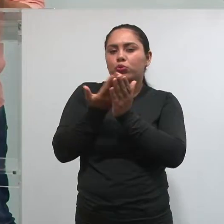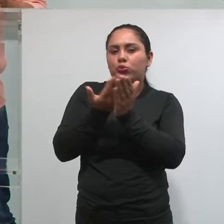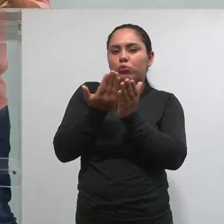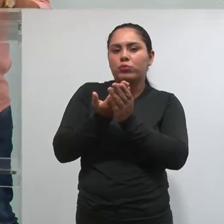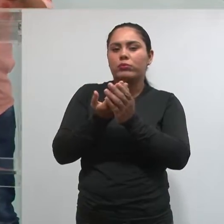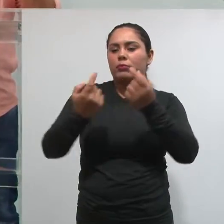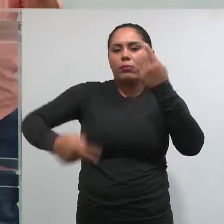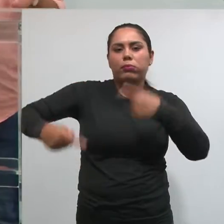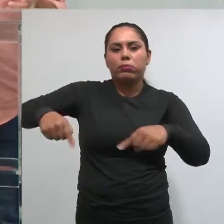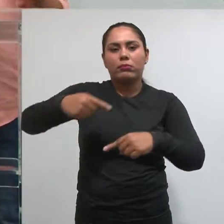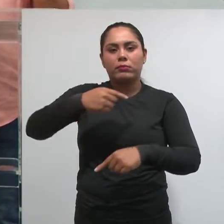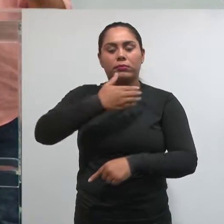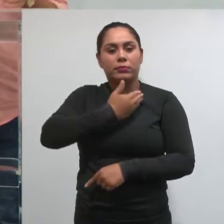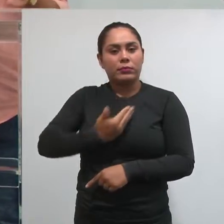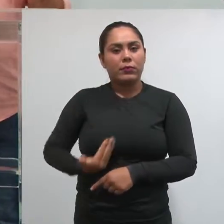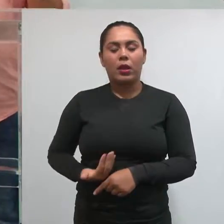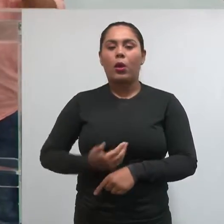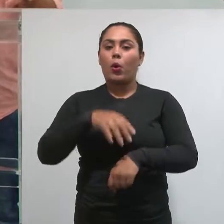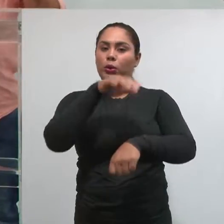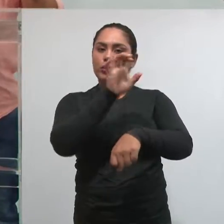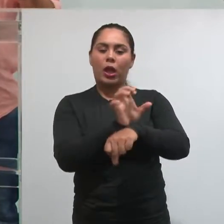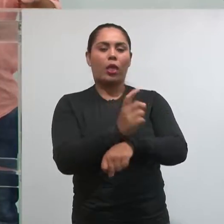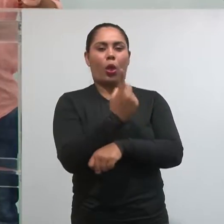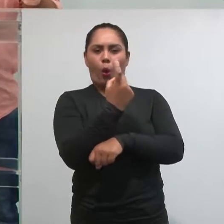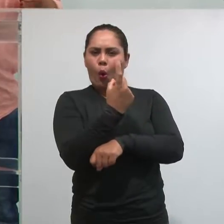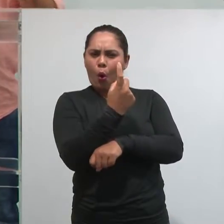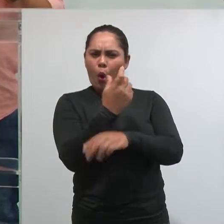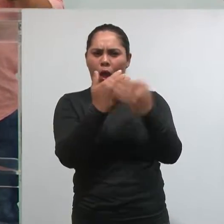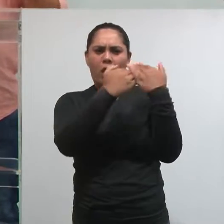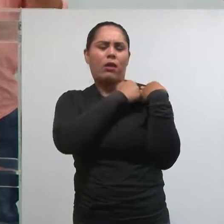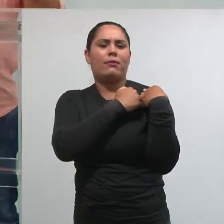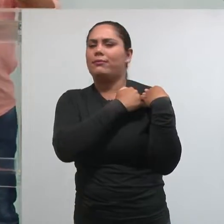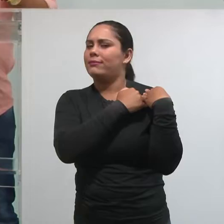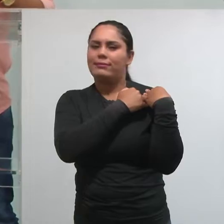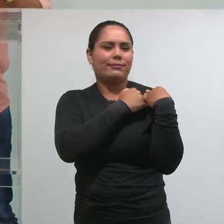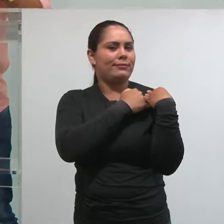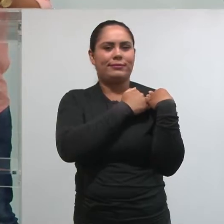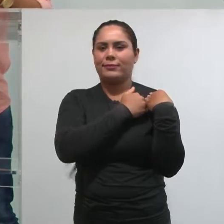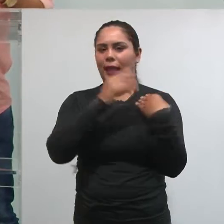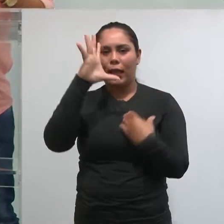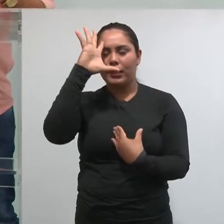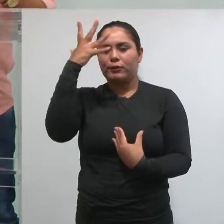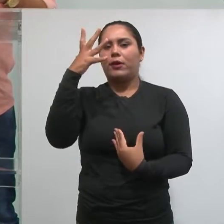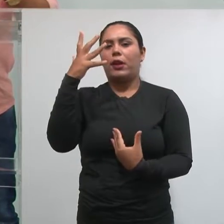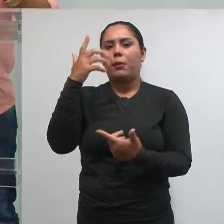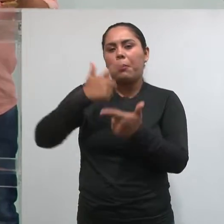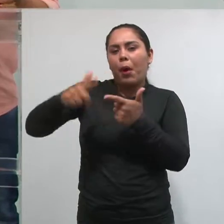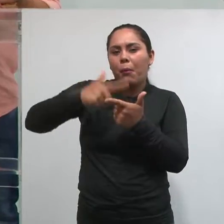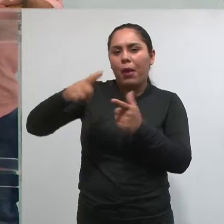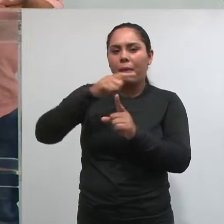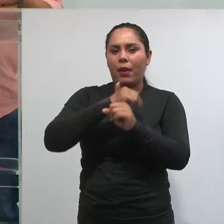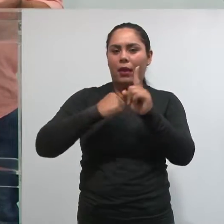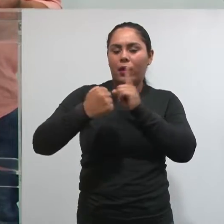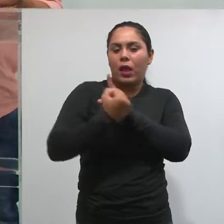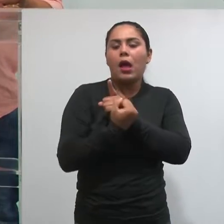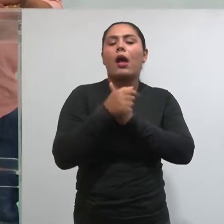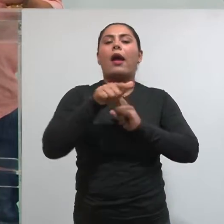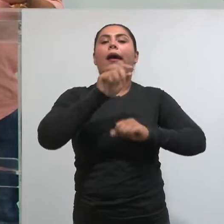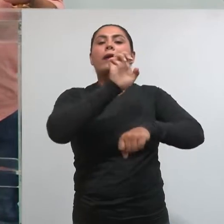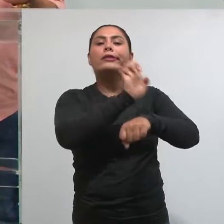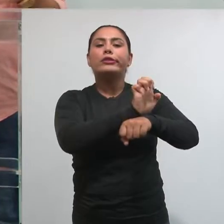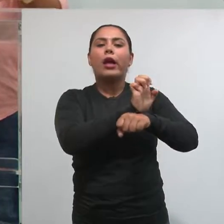no sentido de que o Estado não é o único responsável por resolver os problemas da sociedade. O Estado atua